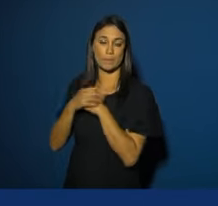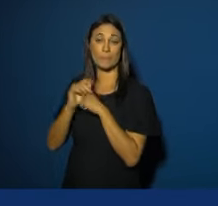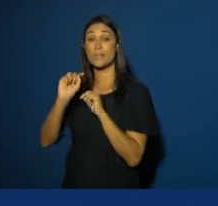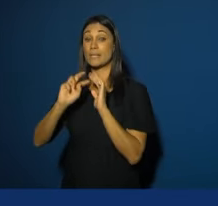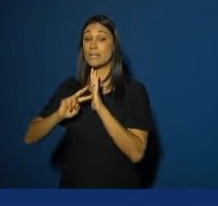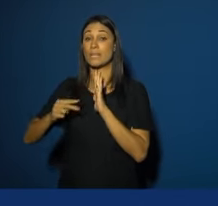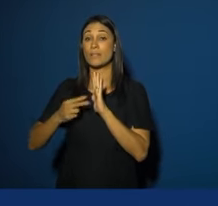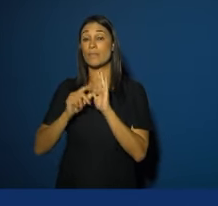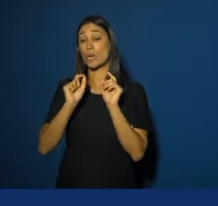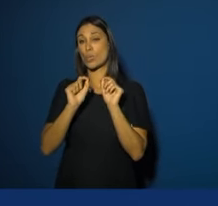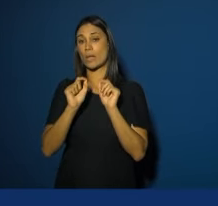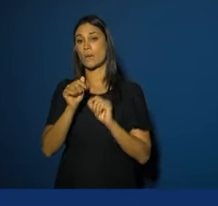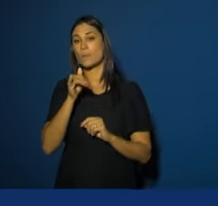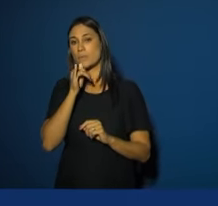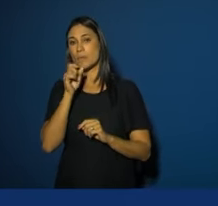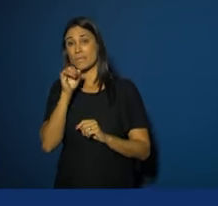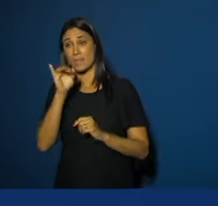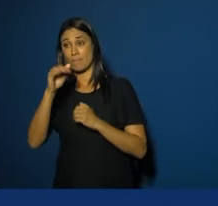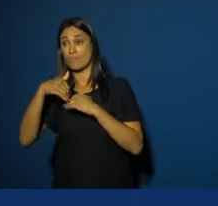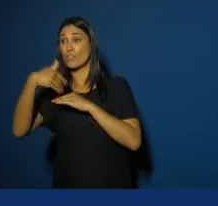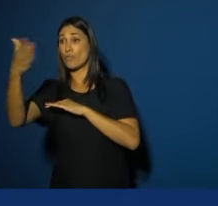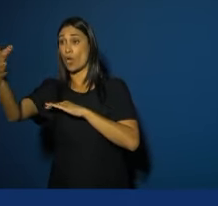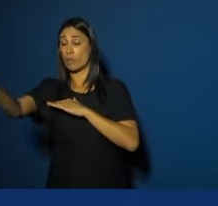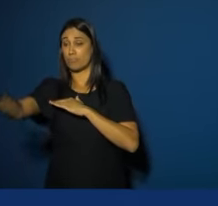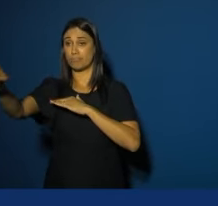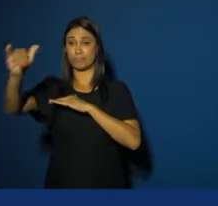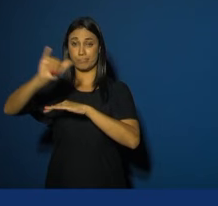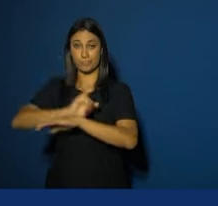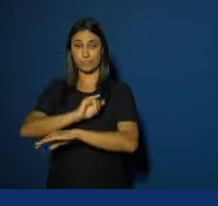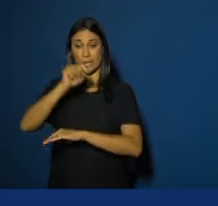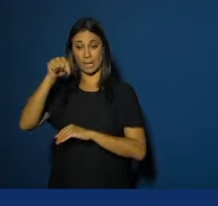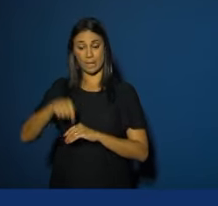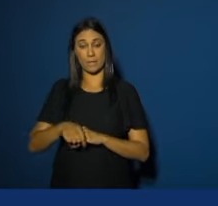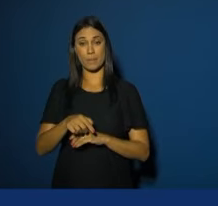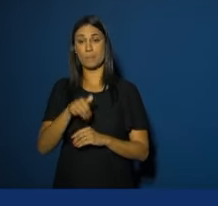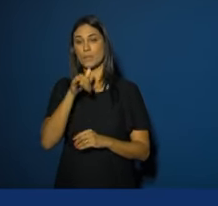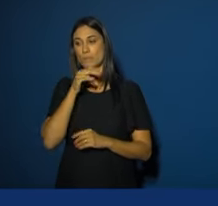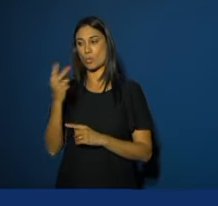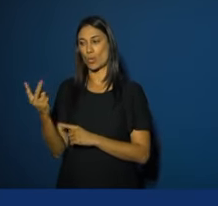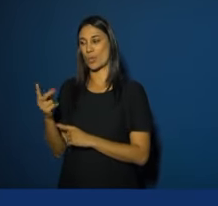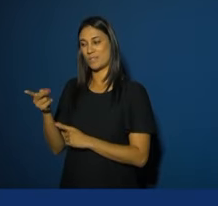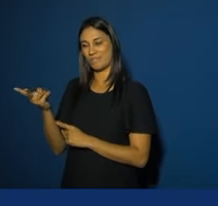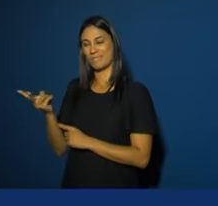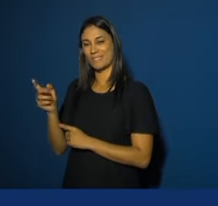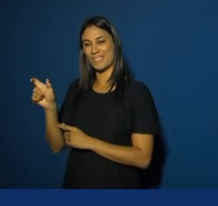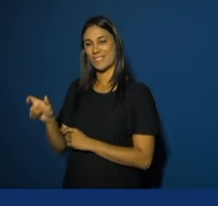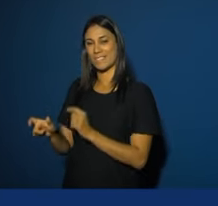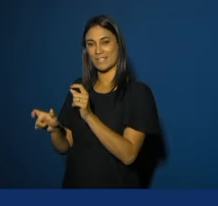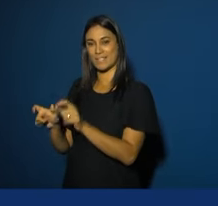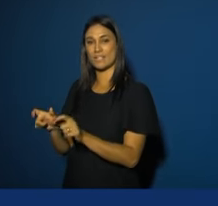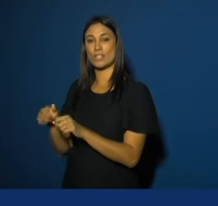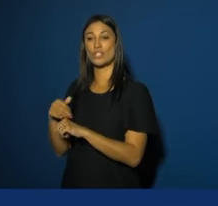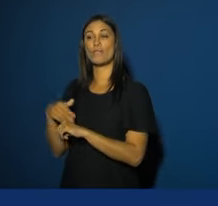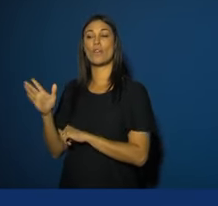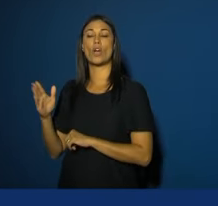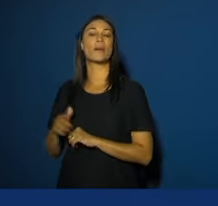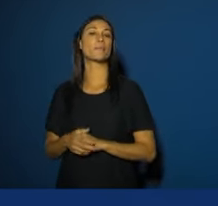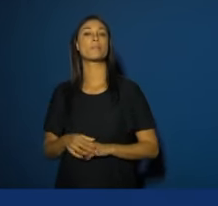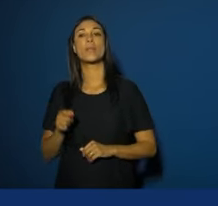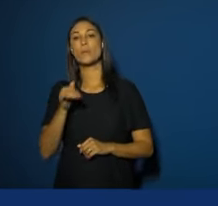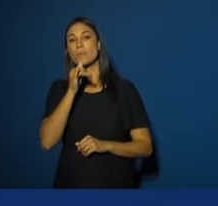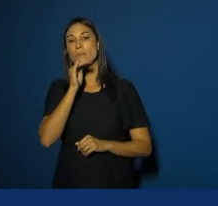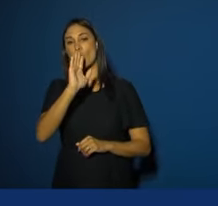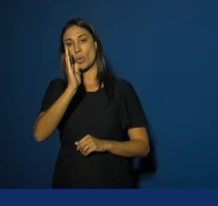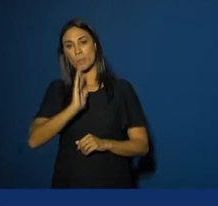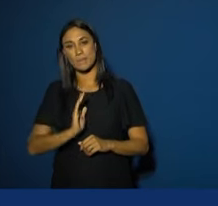significa dizer por um lado para quem vem de fora e por por coincidência os dois executivos eh São estrangeiros e o